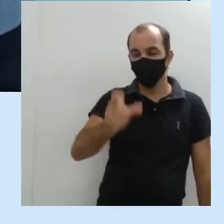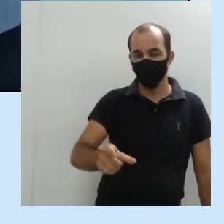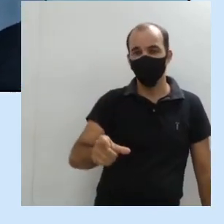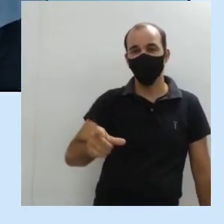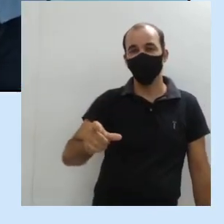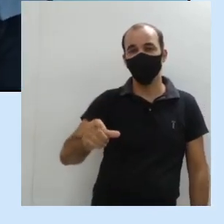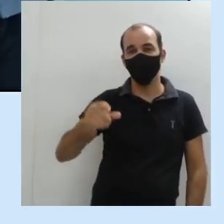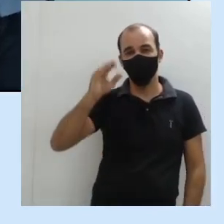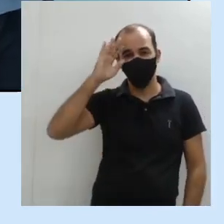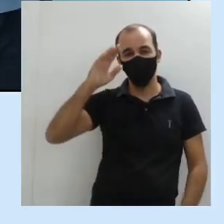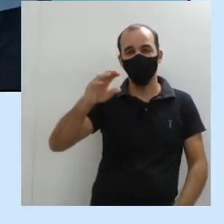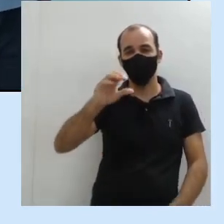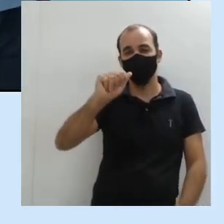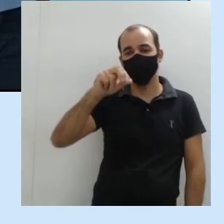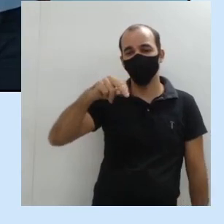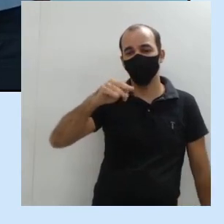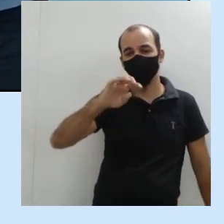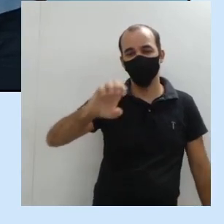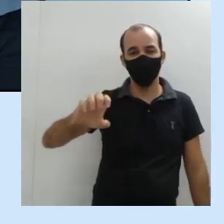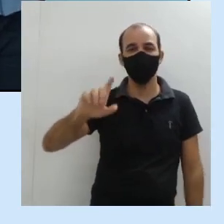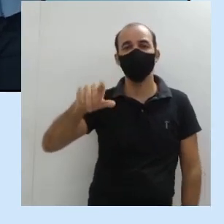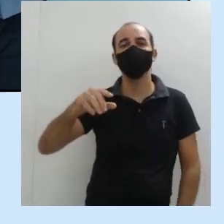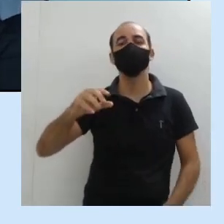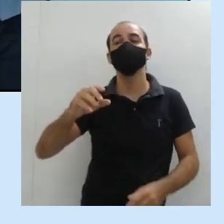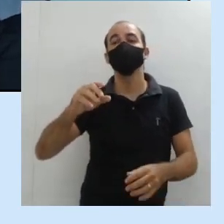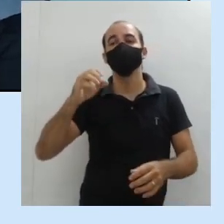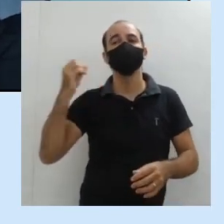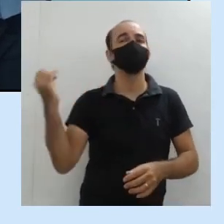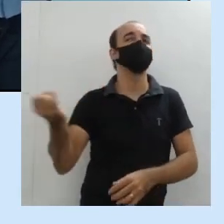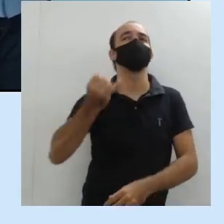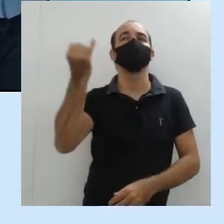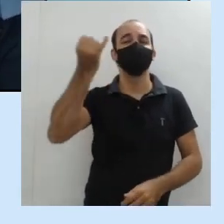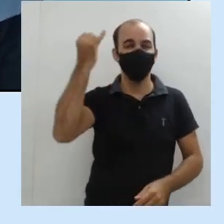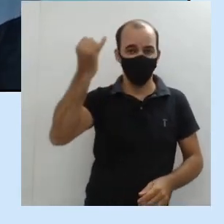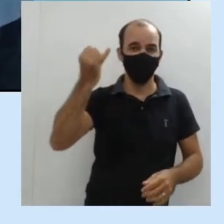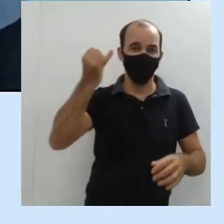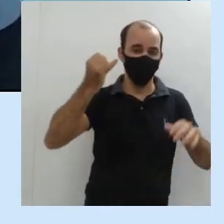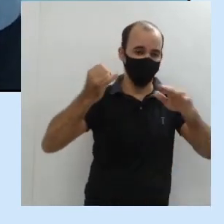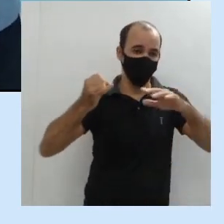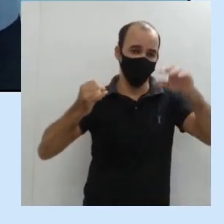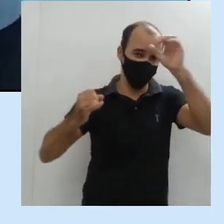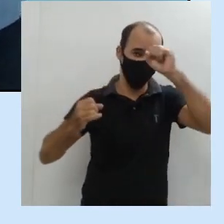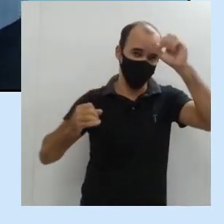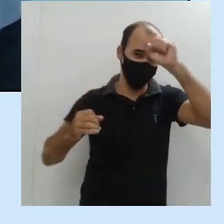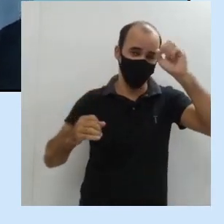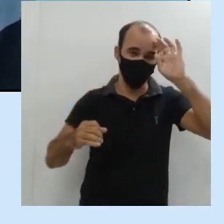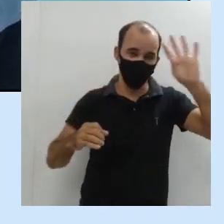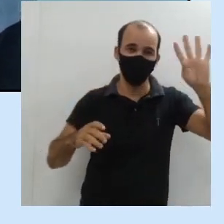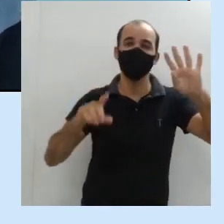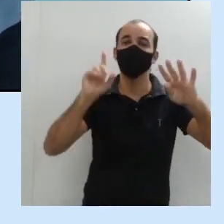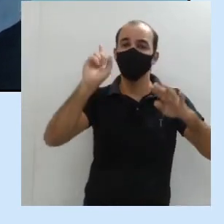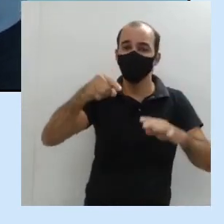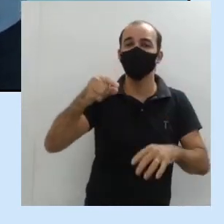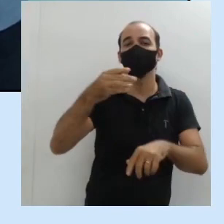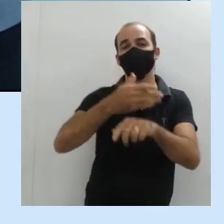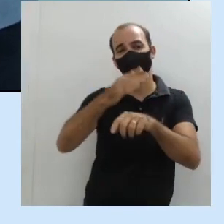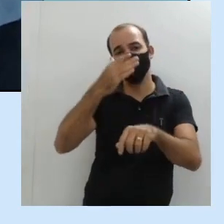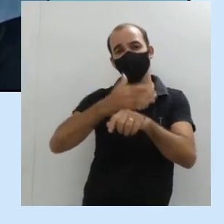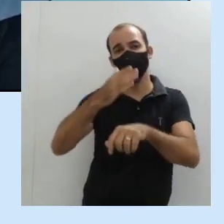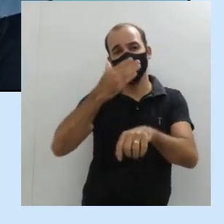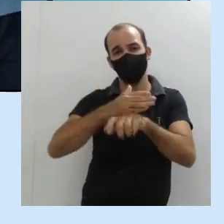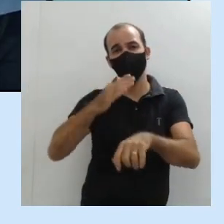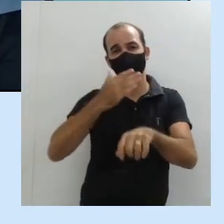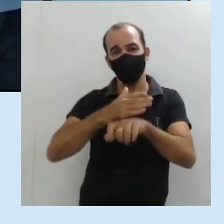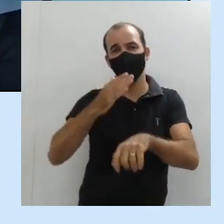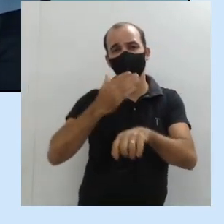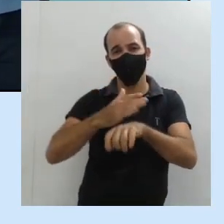respeito da filosofia é aprendermos a filosofar. Ou seja, trazer a filosofia do aspecto apenas teórico para que ele